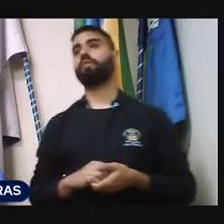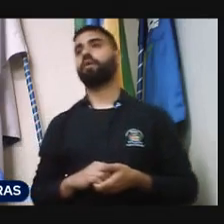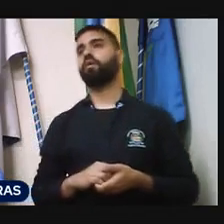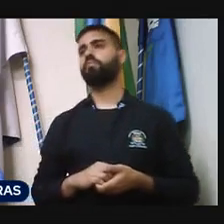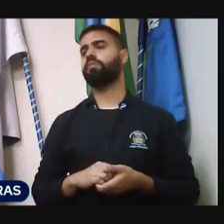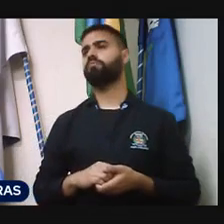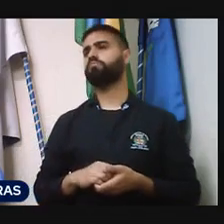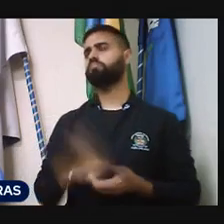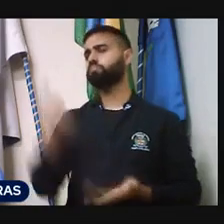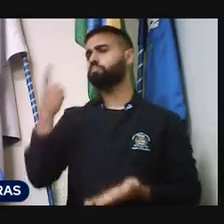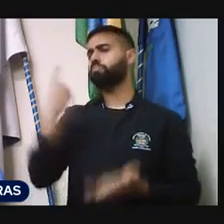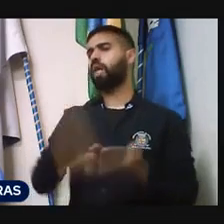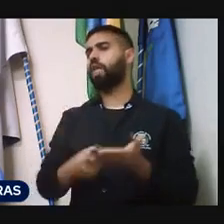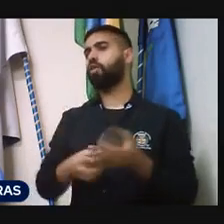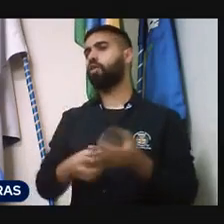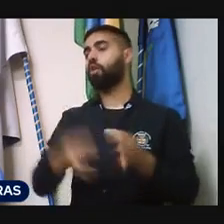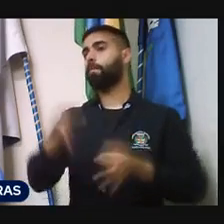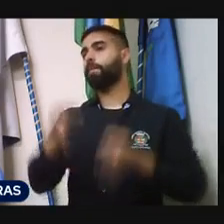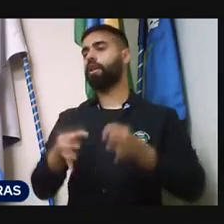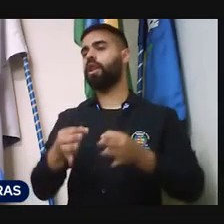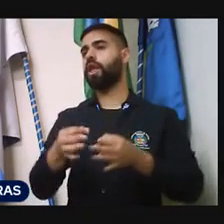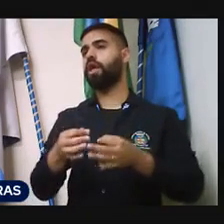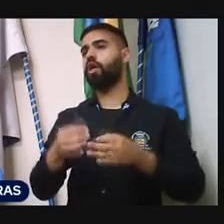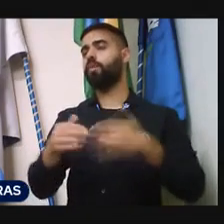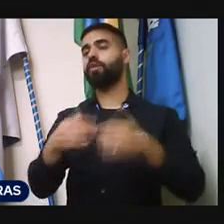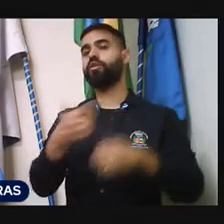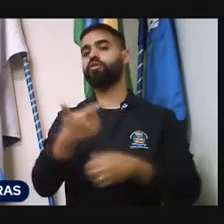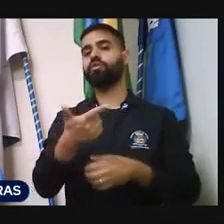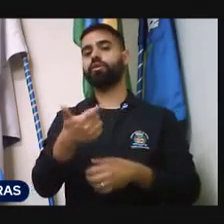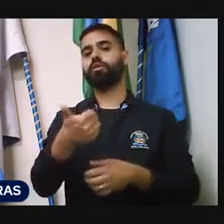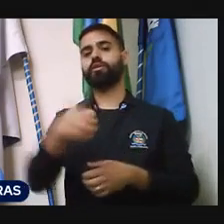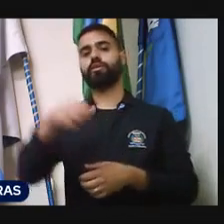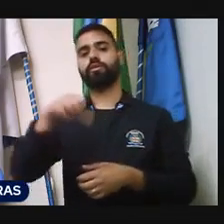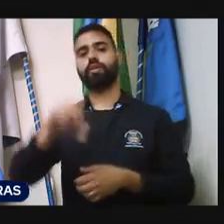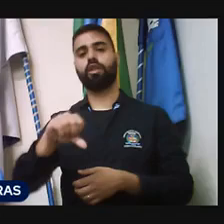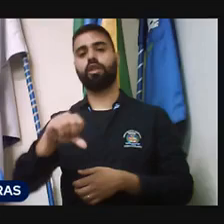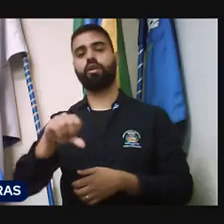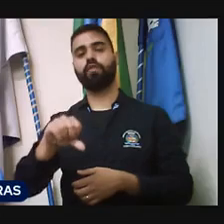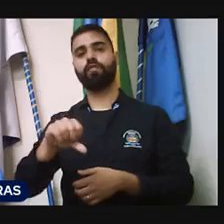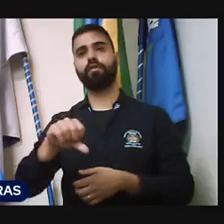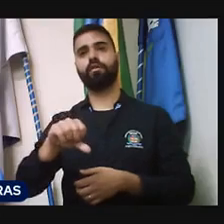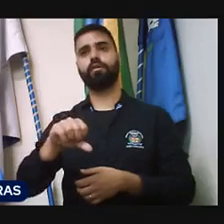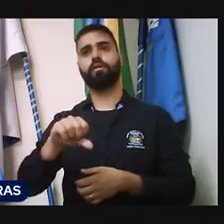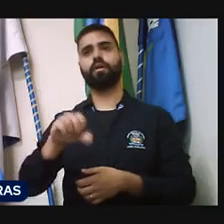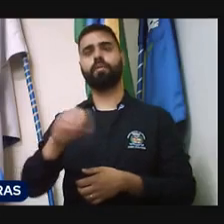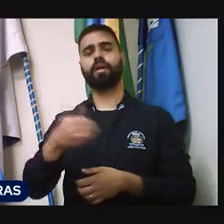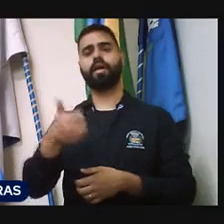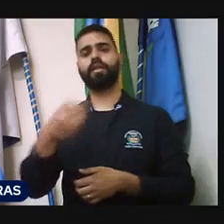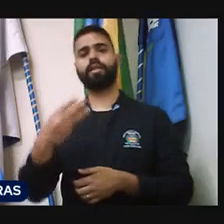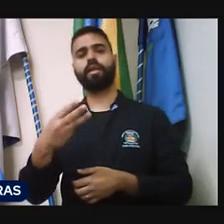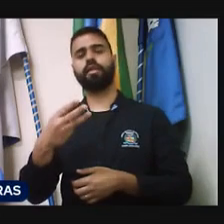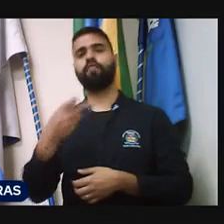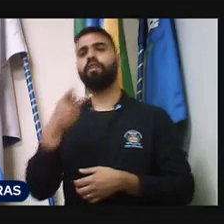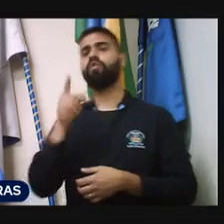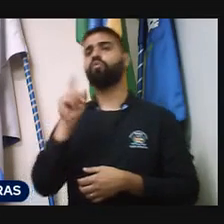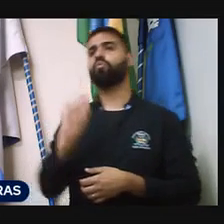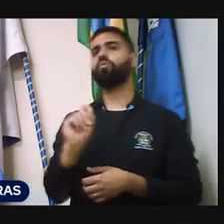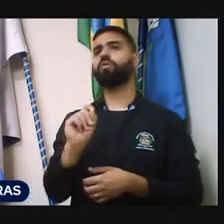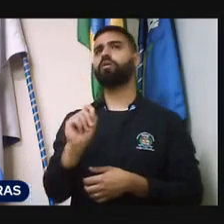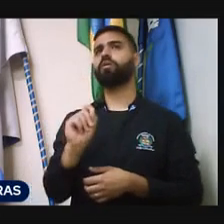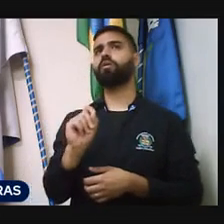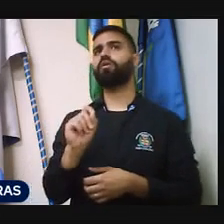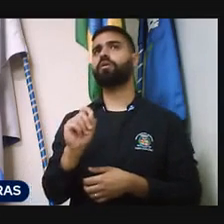de Contas do Estado do Rio de Janeiro ao processo 219 636/13 em relação